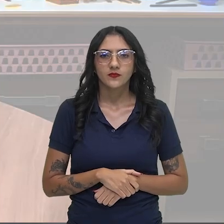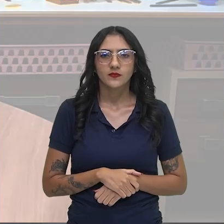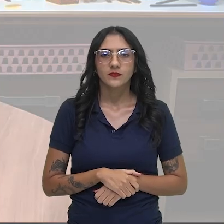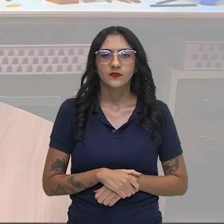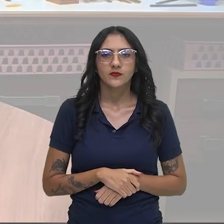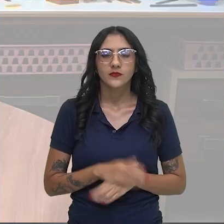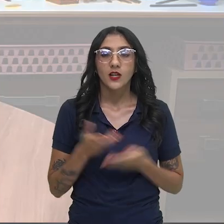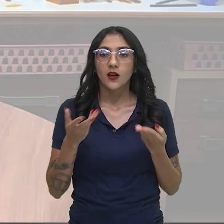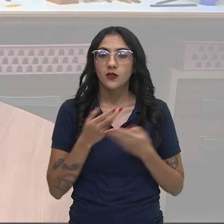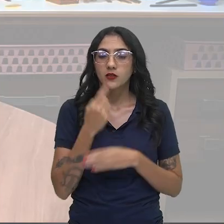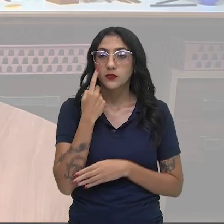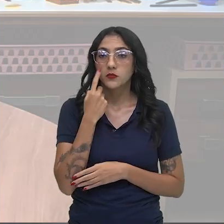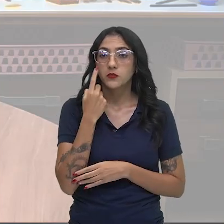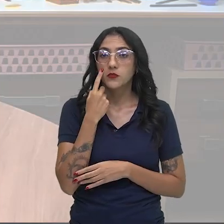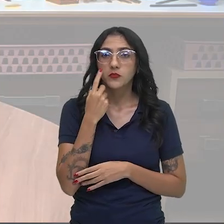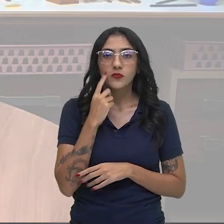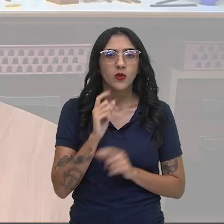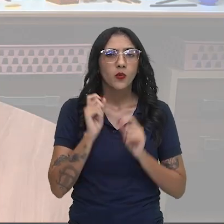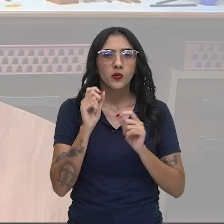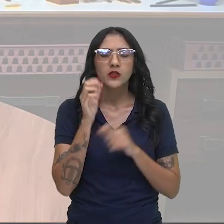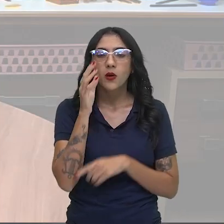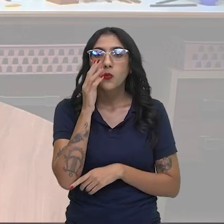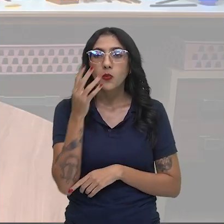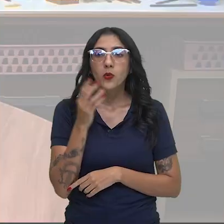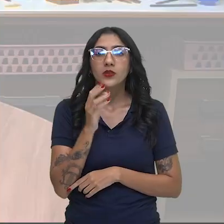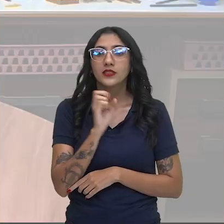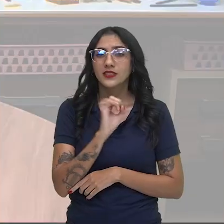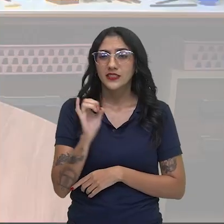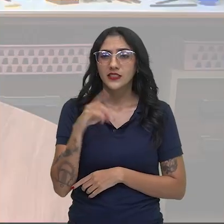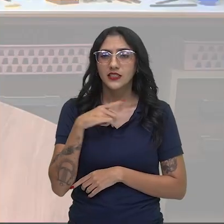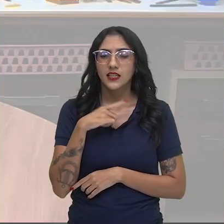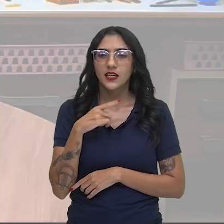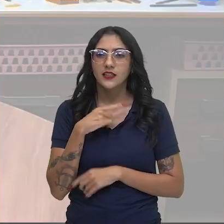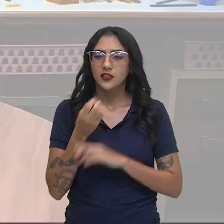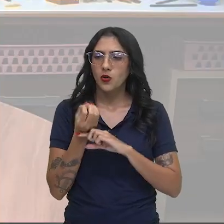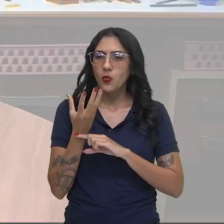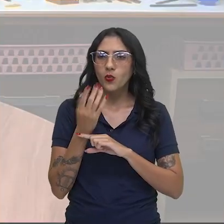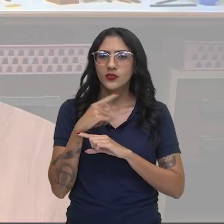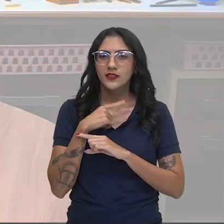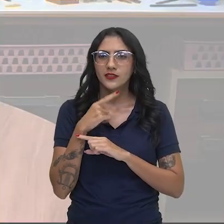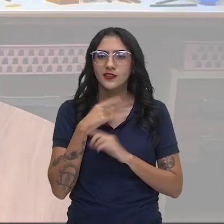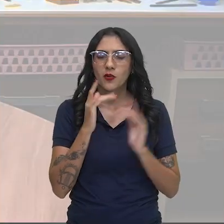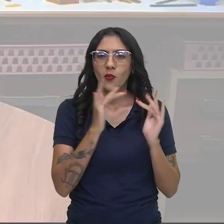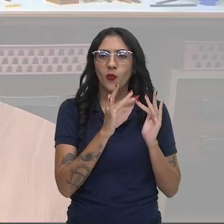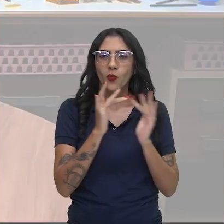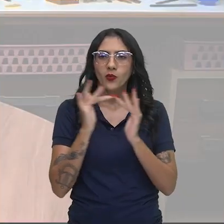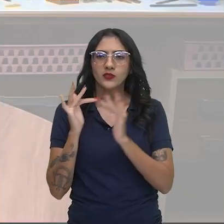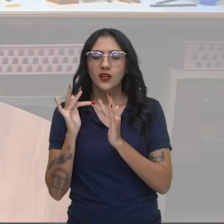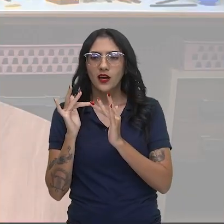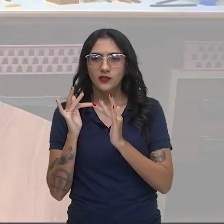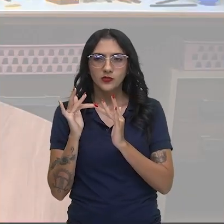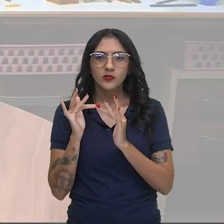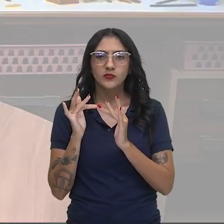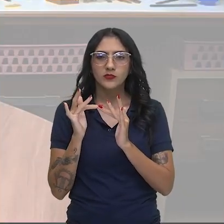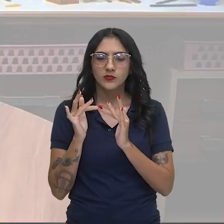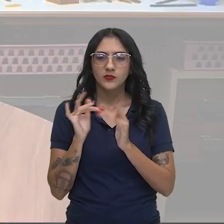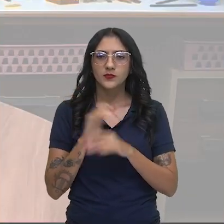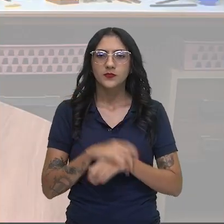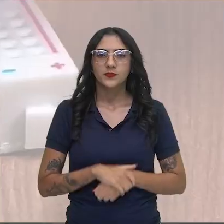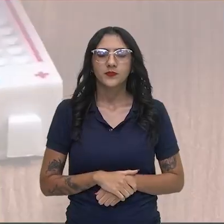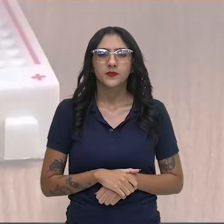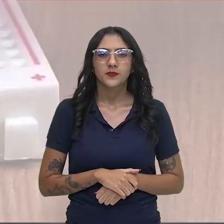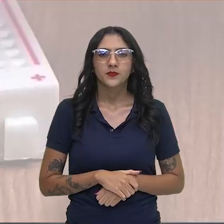LED quando ele está em um circuito que ele aparece em série, em uma série em paralelo. Você vai perceber aqui,